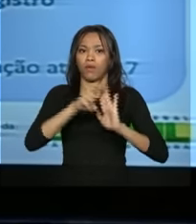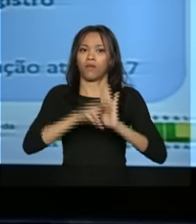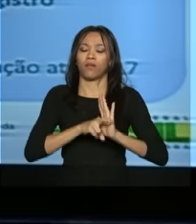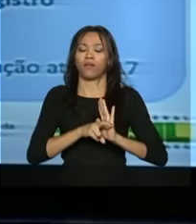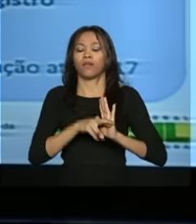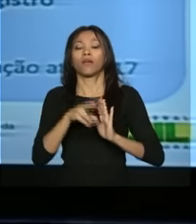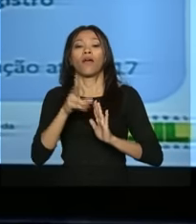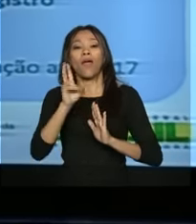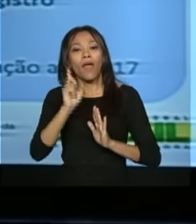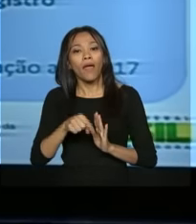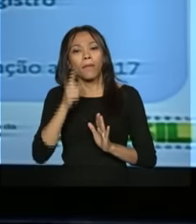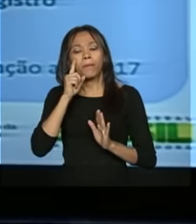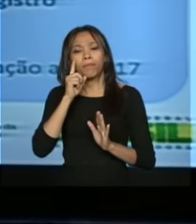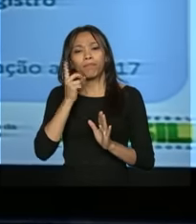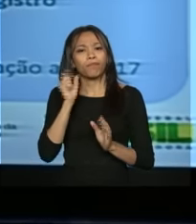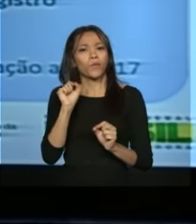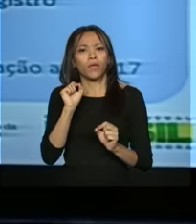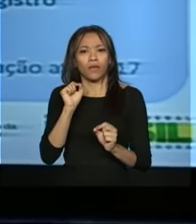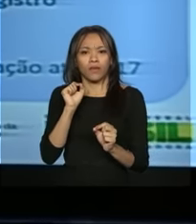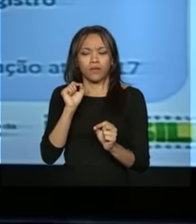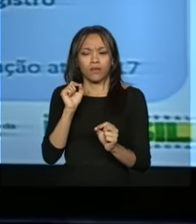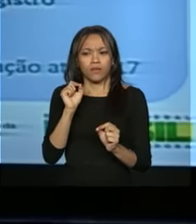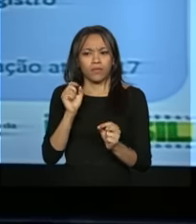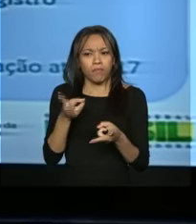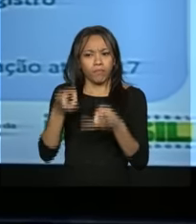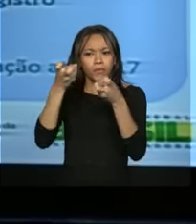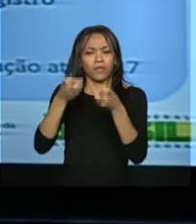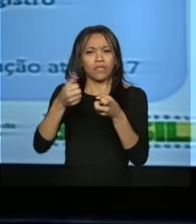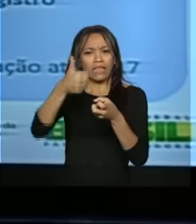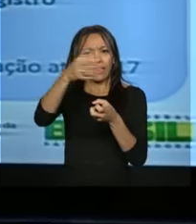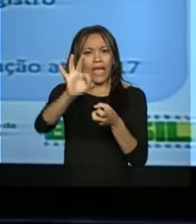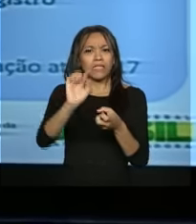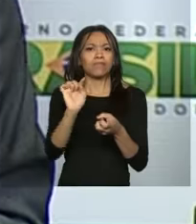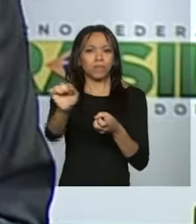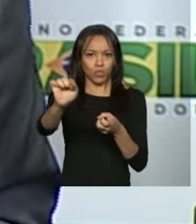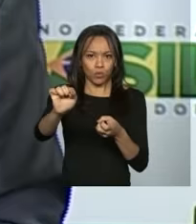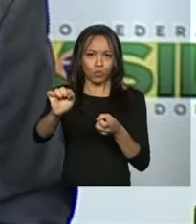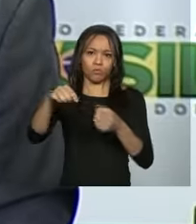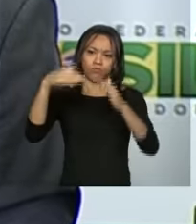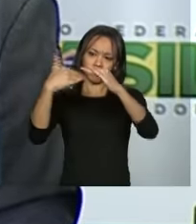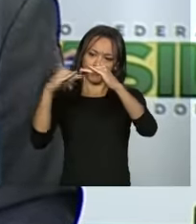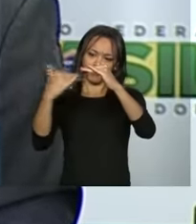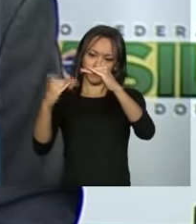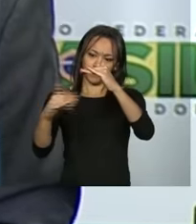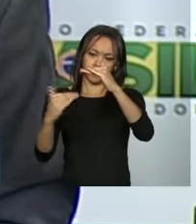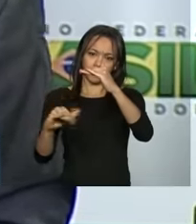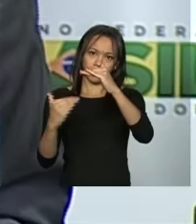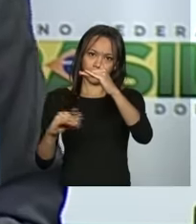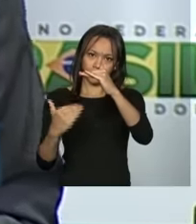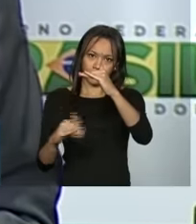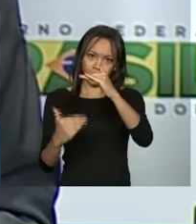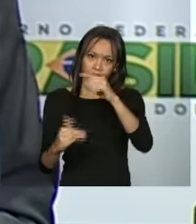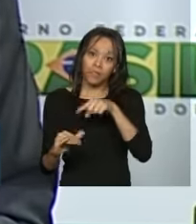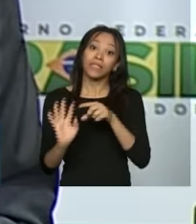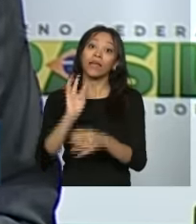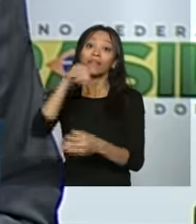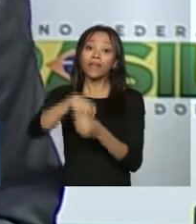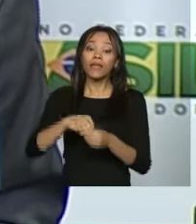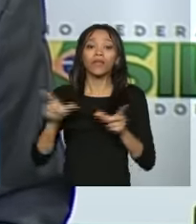identificar os o cerca de 10.000 dispositivos médicos implantáveis registrados na